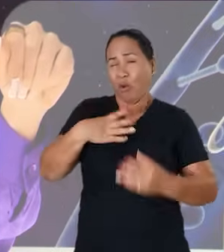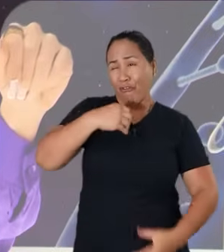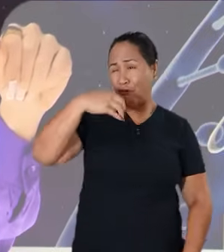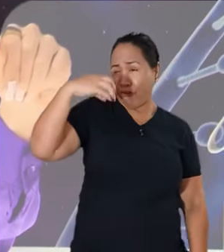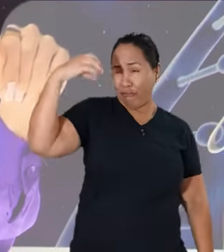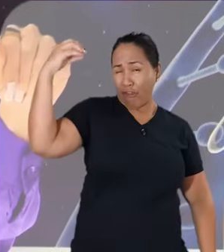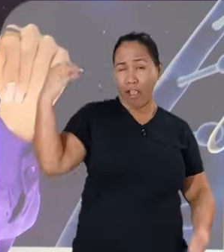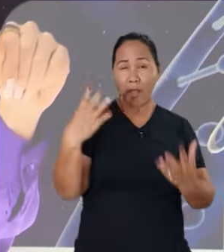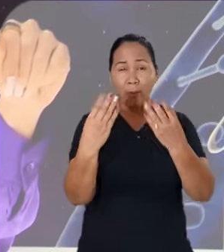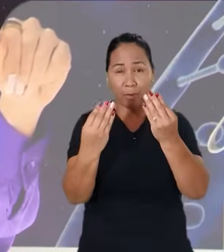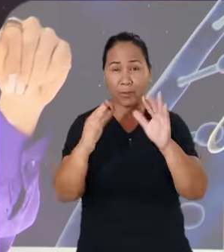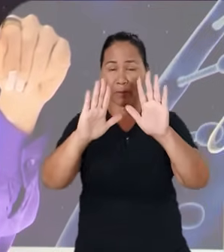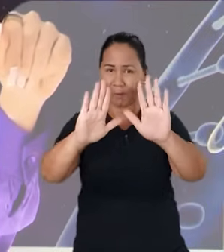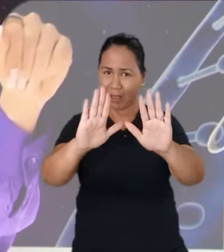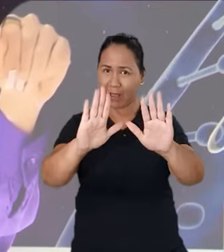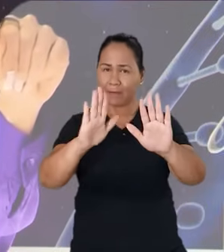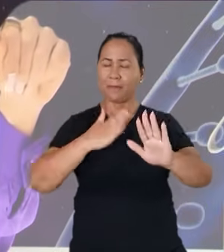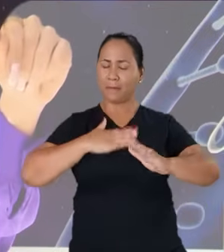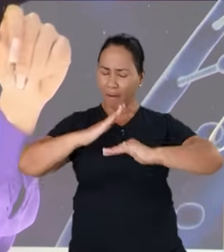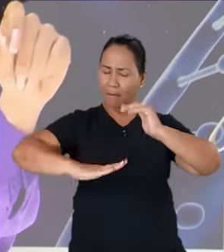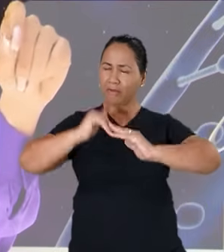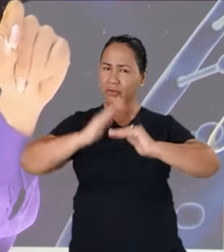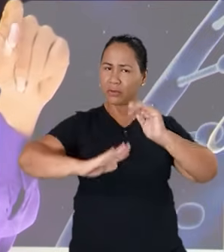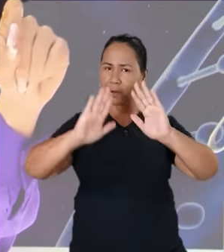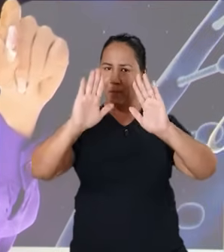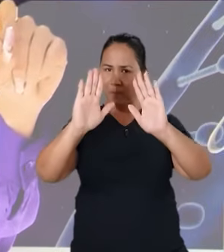tenho, de muitas viagens.